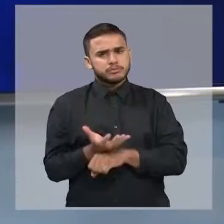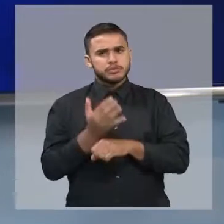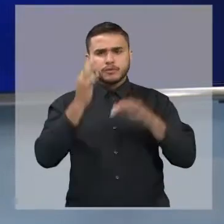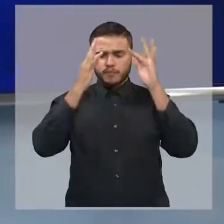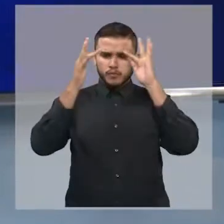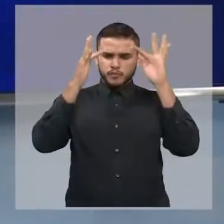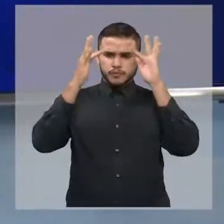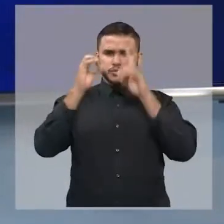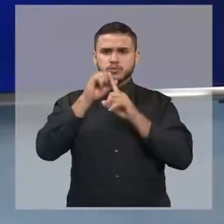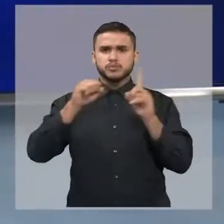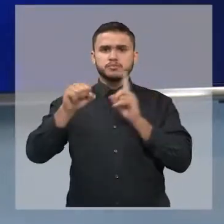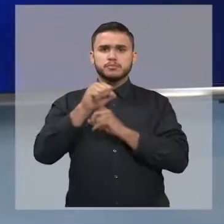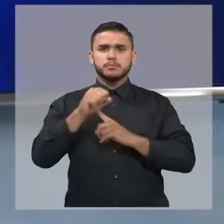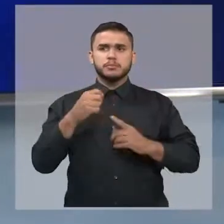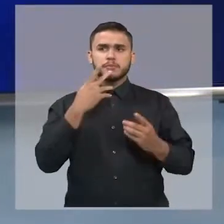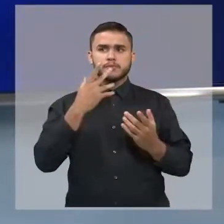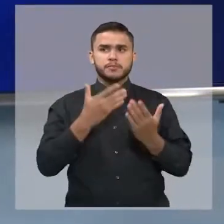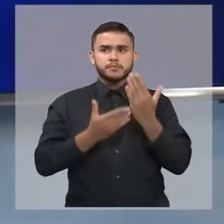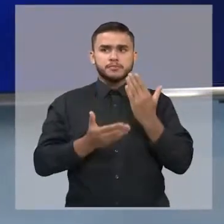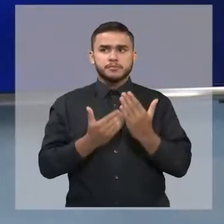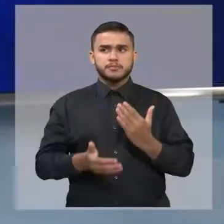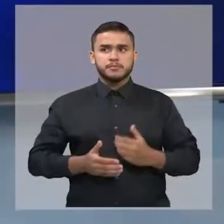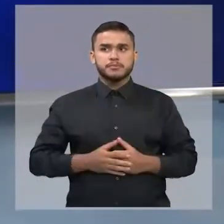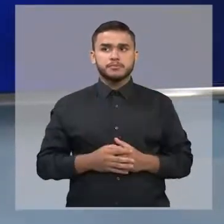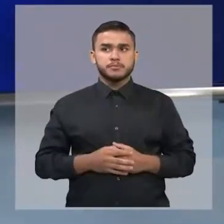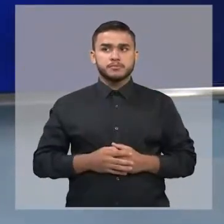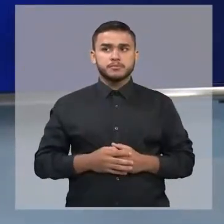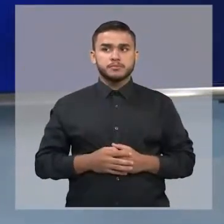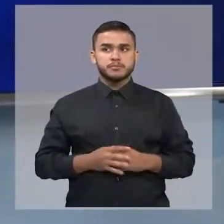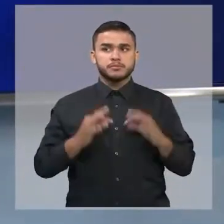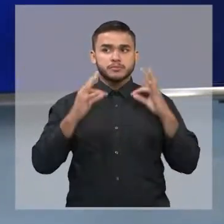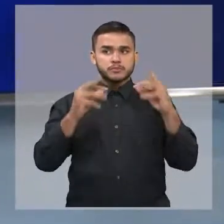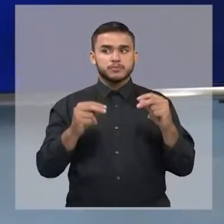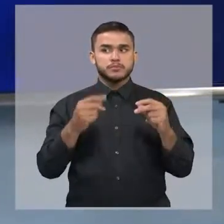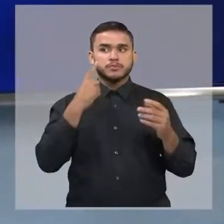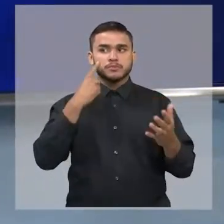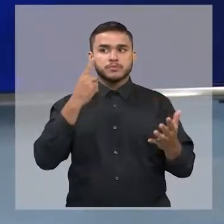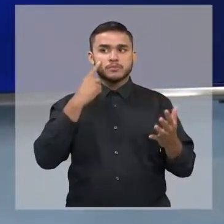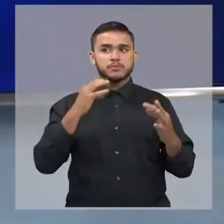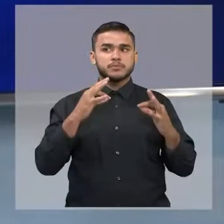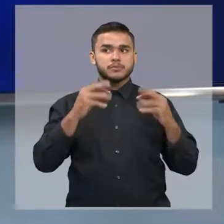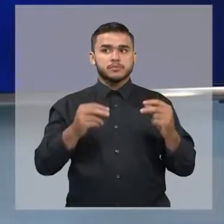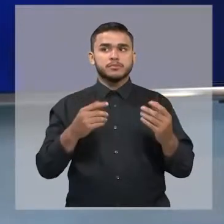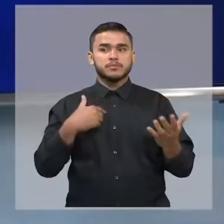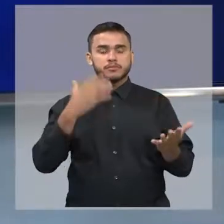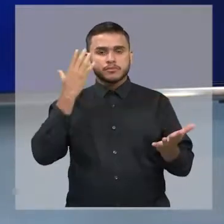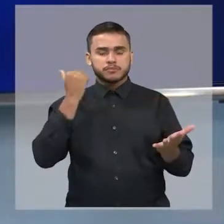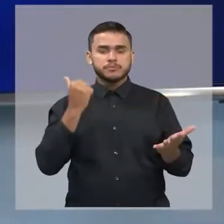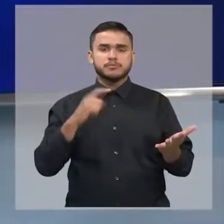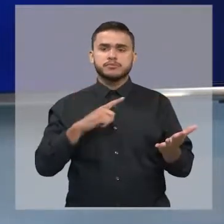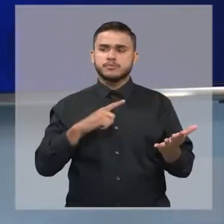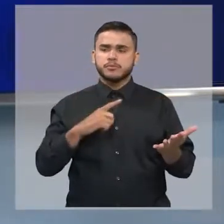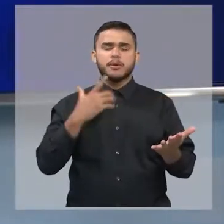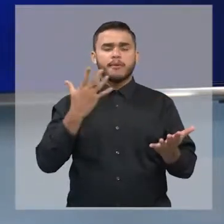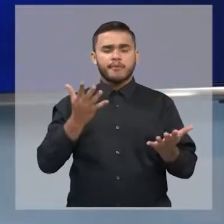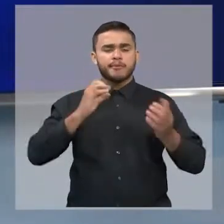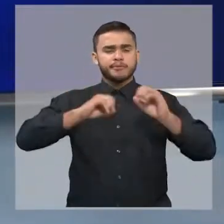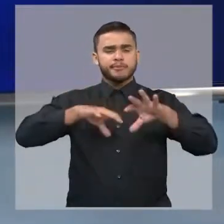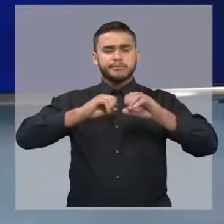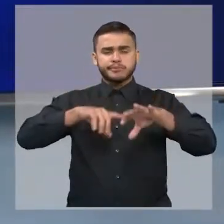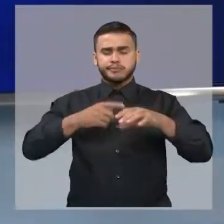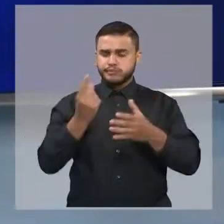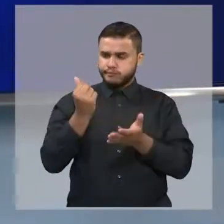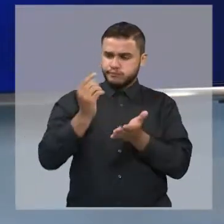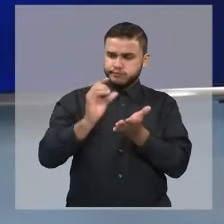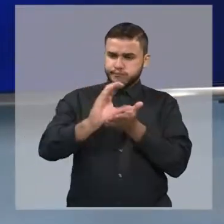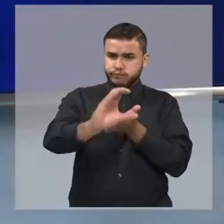Imagine um país em que os recursos destinados à educação básica e superior, que já não são